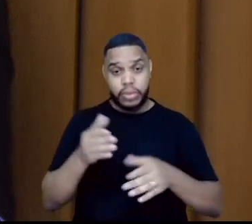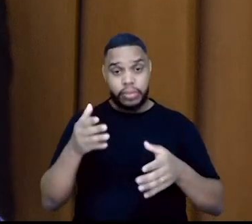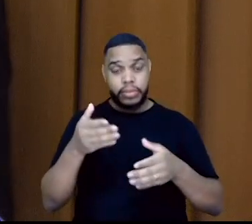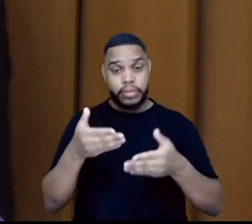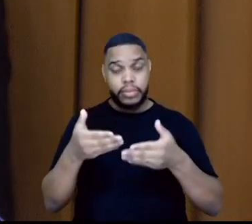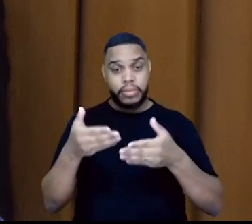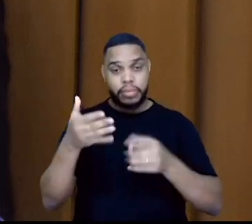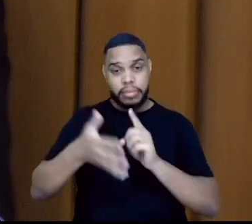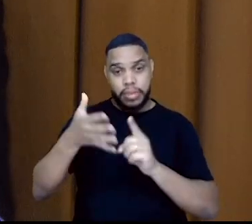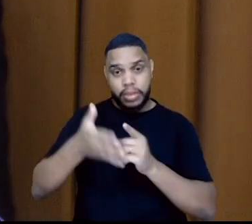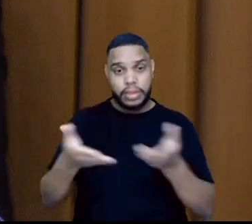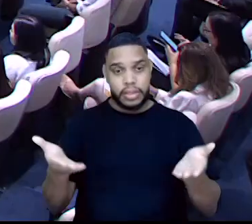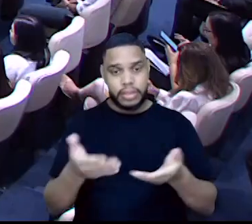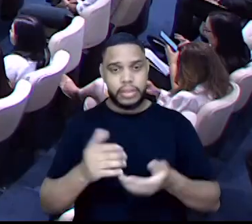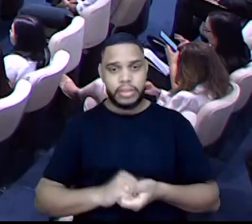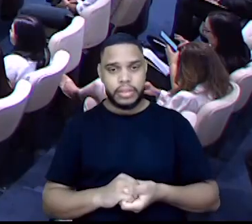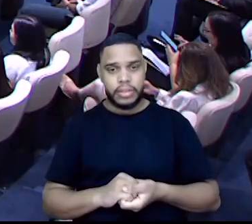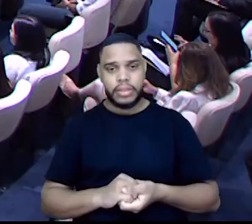abertura.